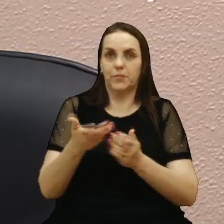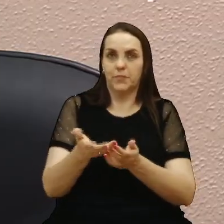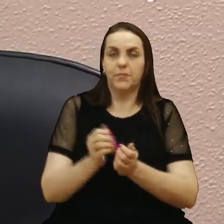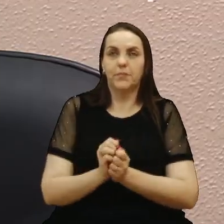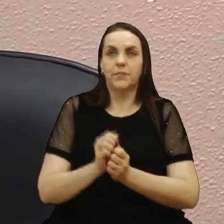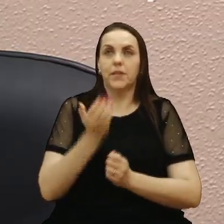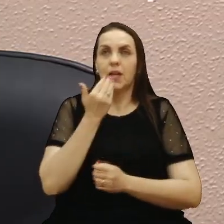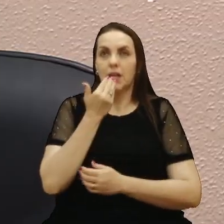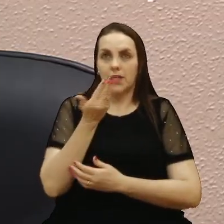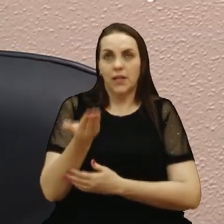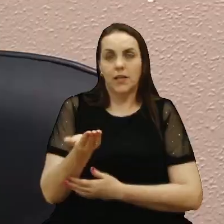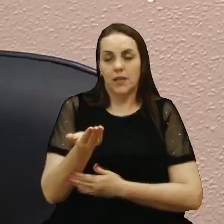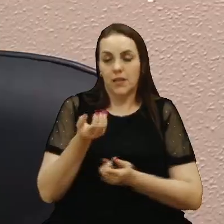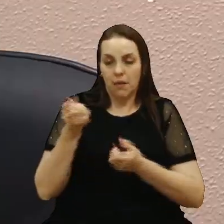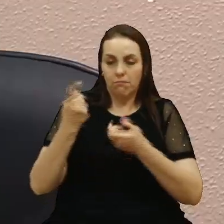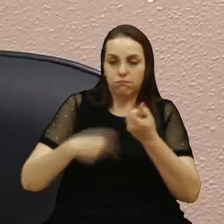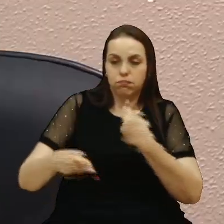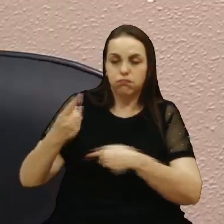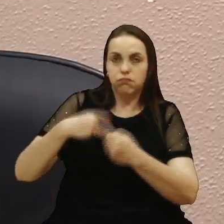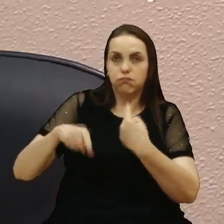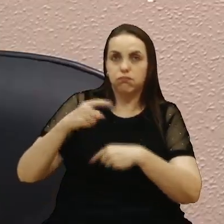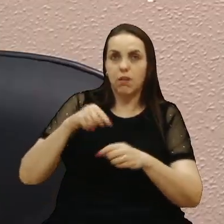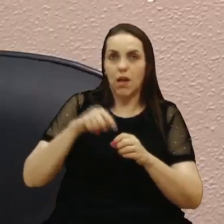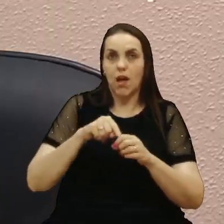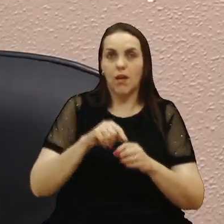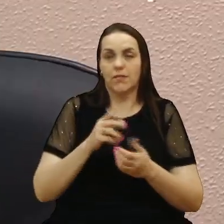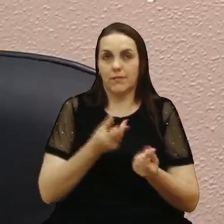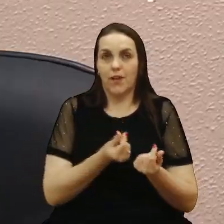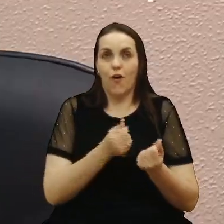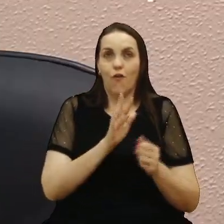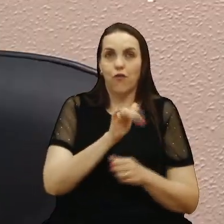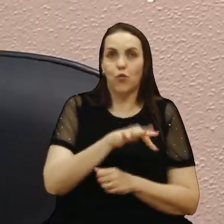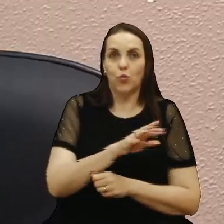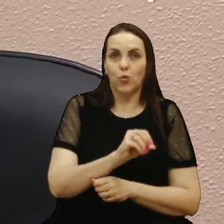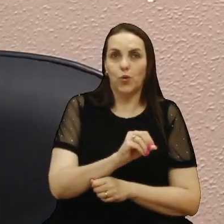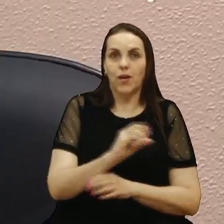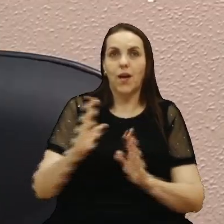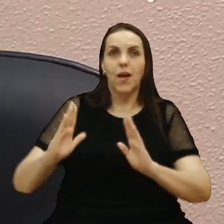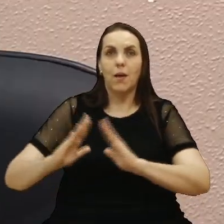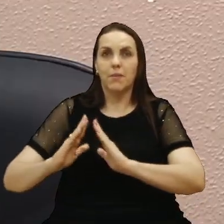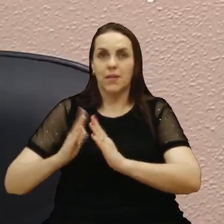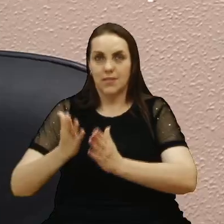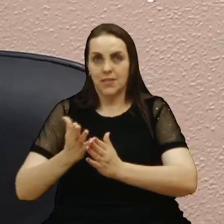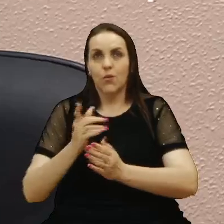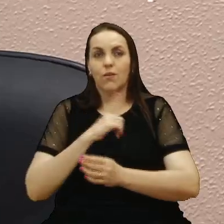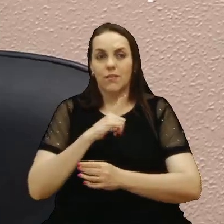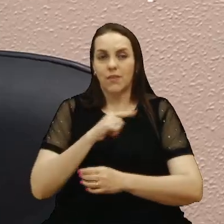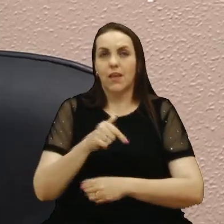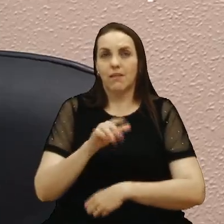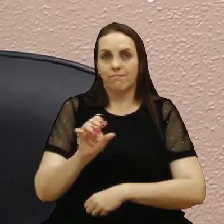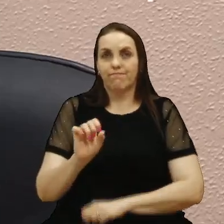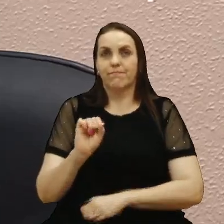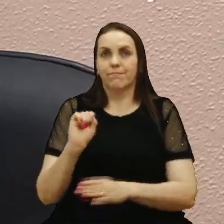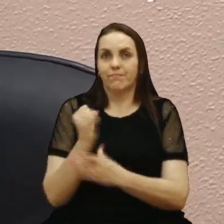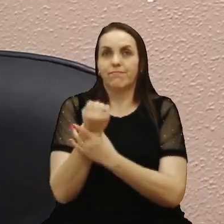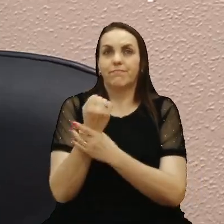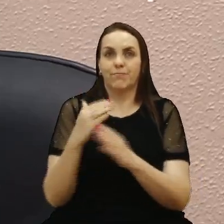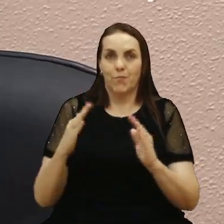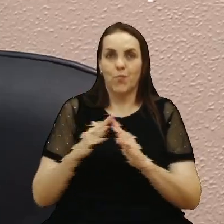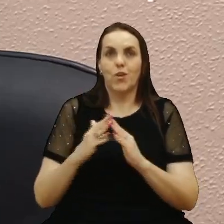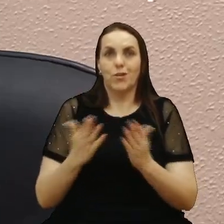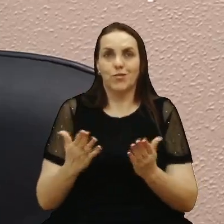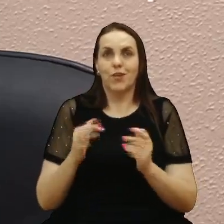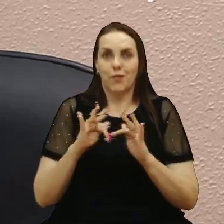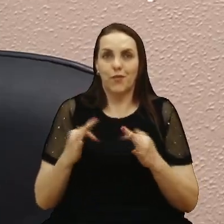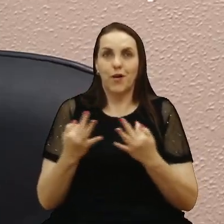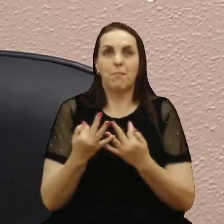FUNCAP, já que muitas vezes é a habitação que acaba tendo que assegurar a moradia para as famílias que acabam tendo que